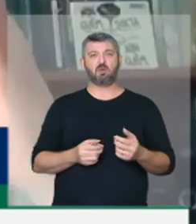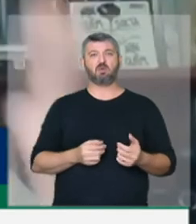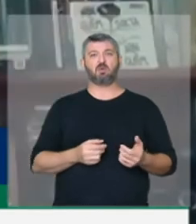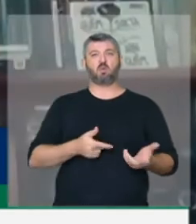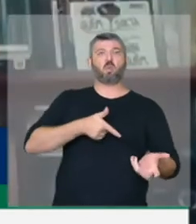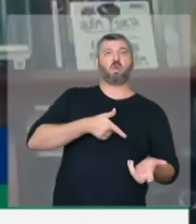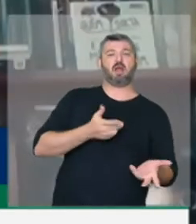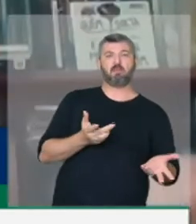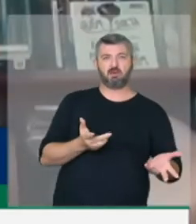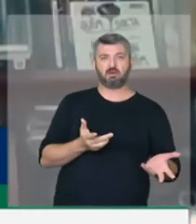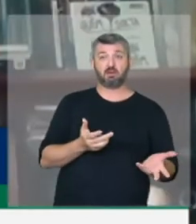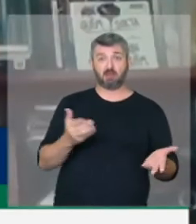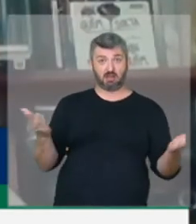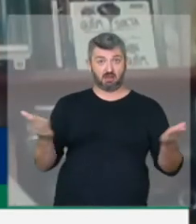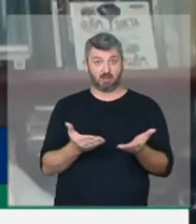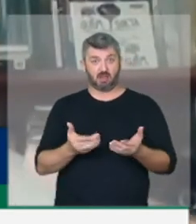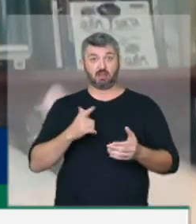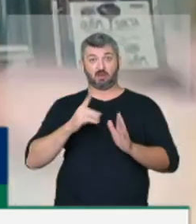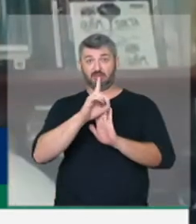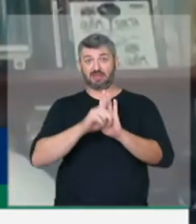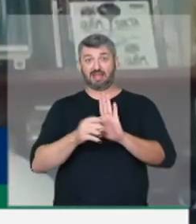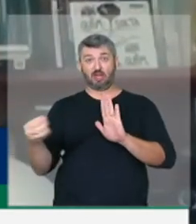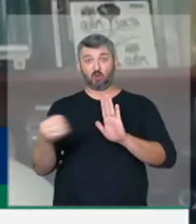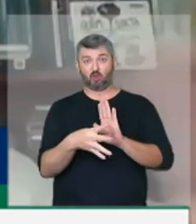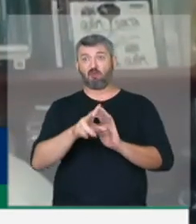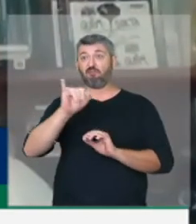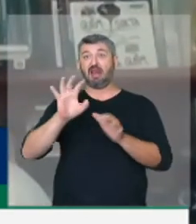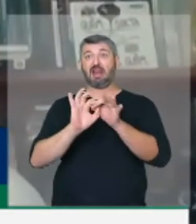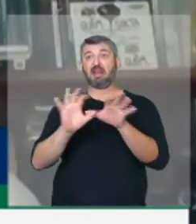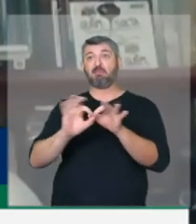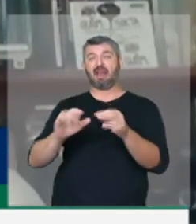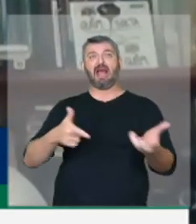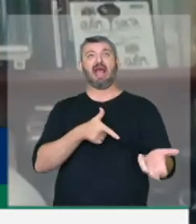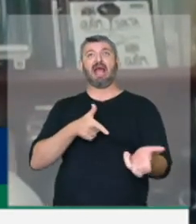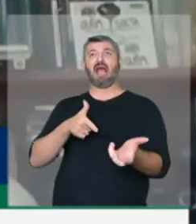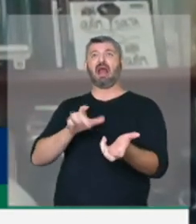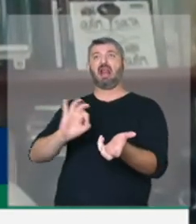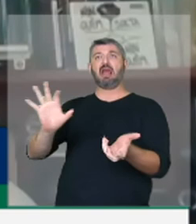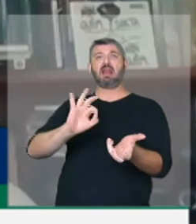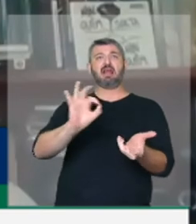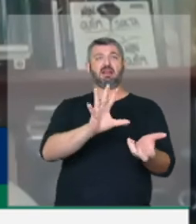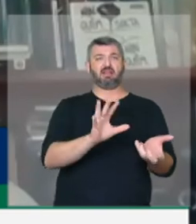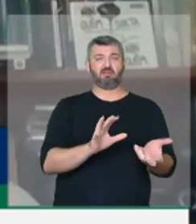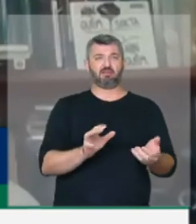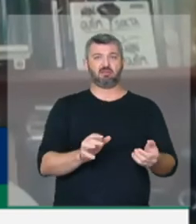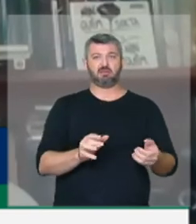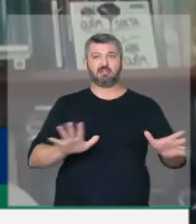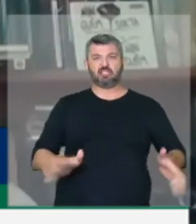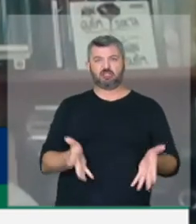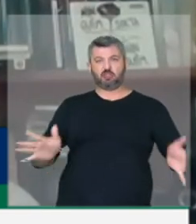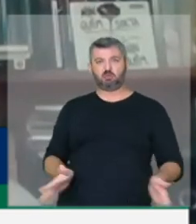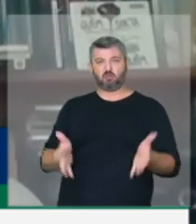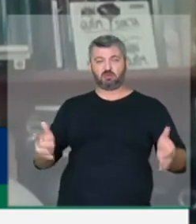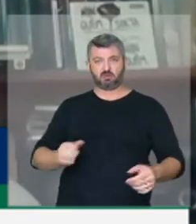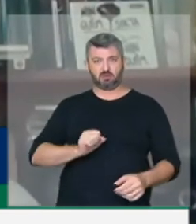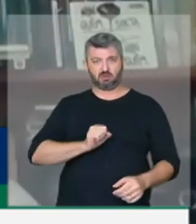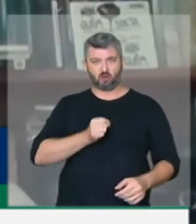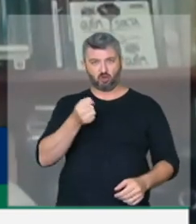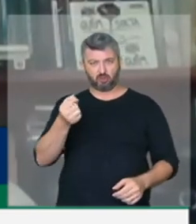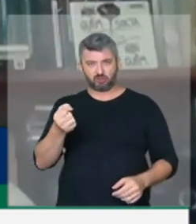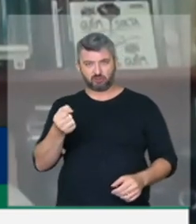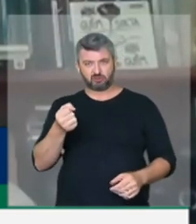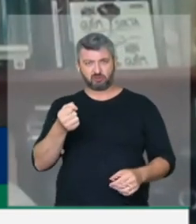E quando nós estamos agora com novos decretos que liberam armas, quando há essa apologia do ódio ocupando